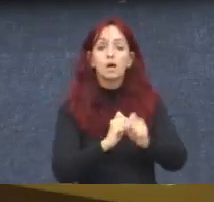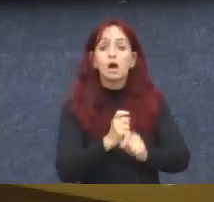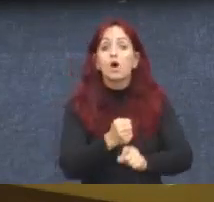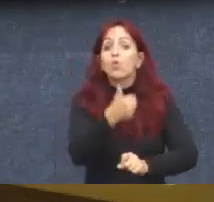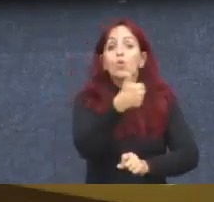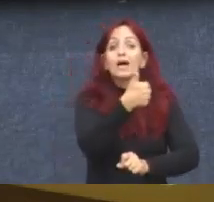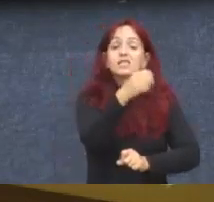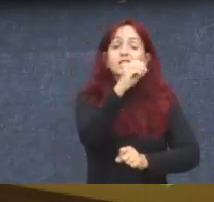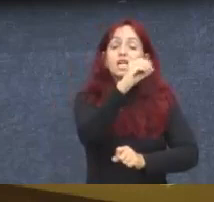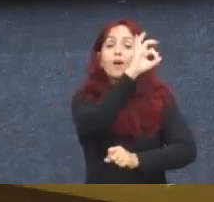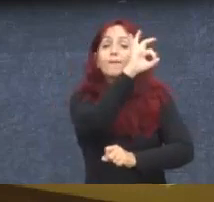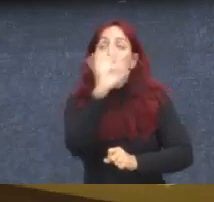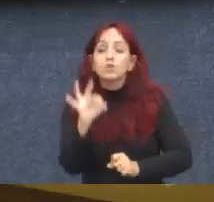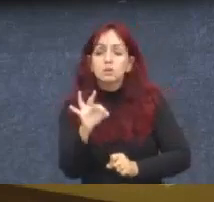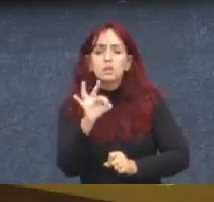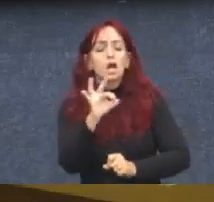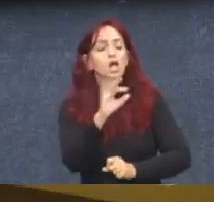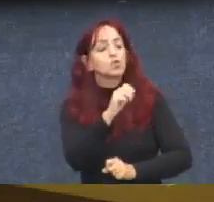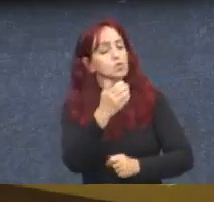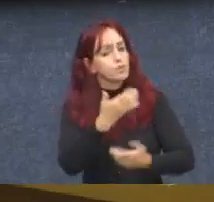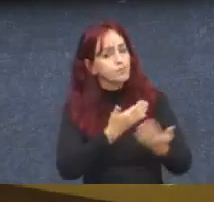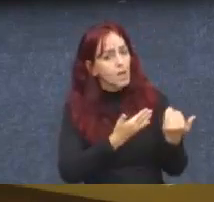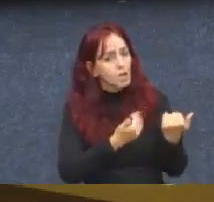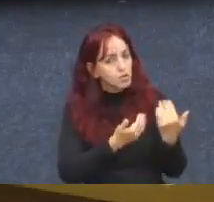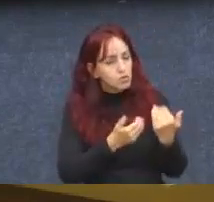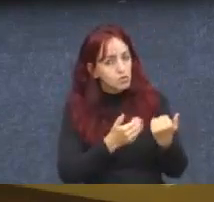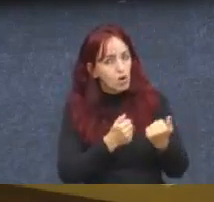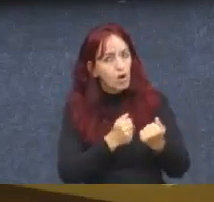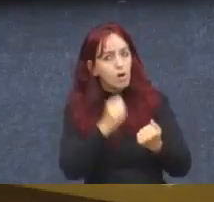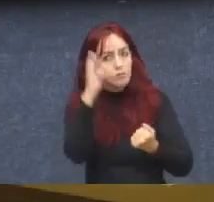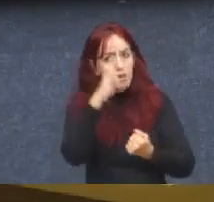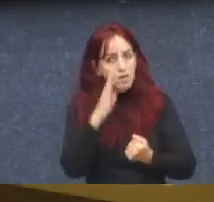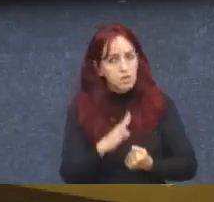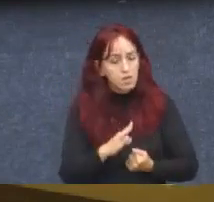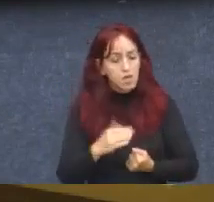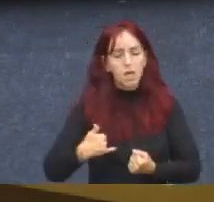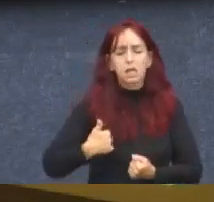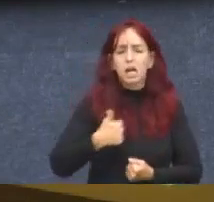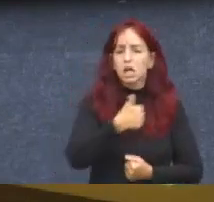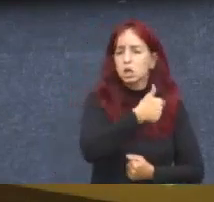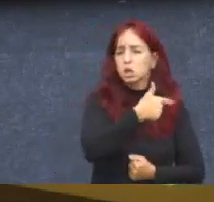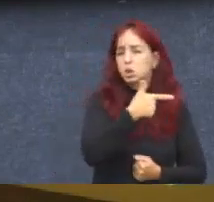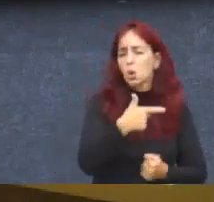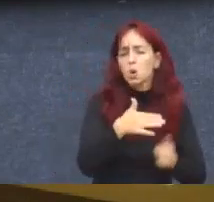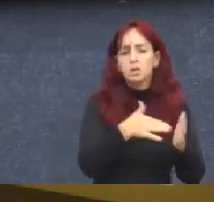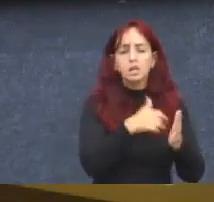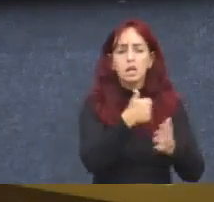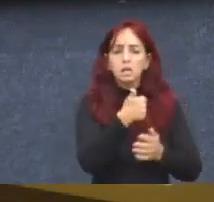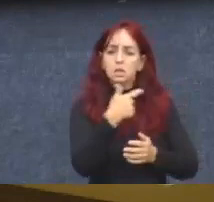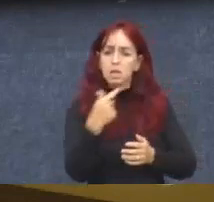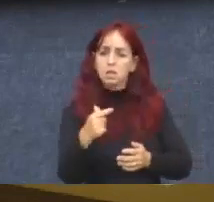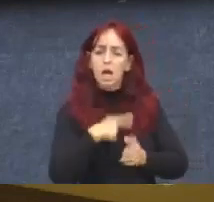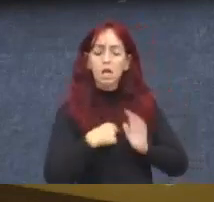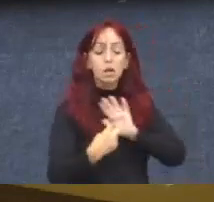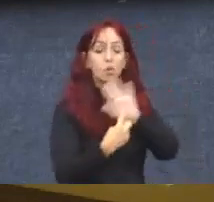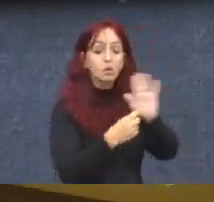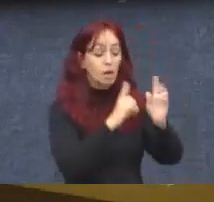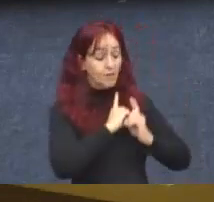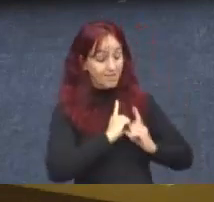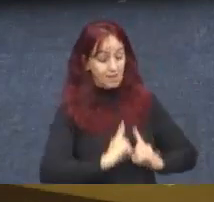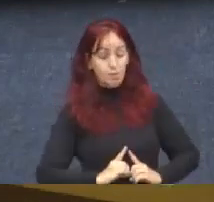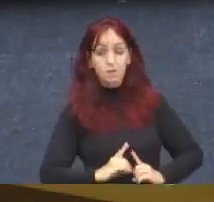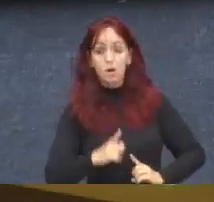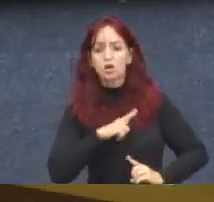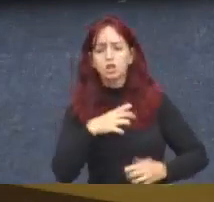dos adolescentes brasileiros de 12 a 17 anos apresentavam sintomas de depressão e quase 20% tinham